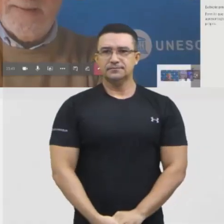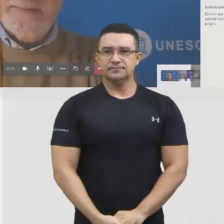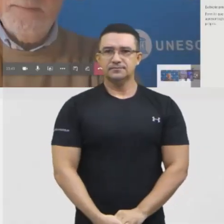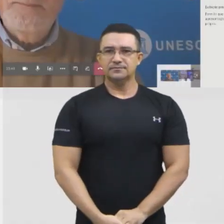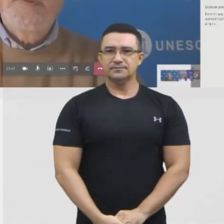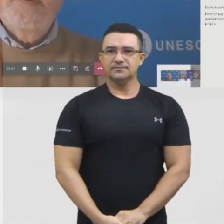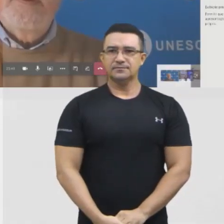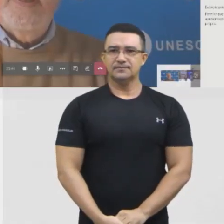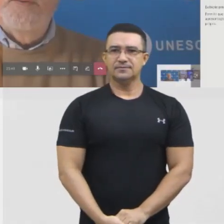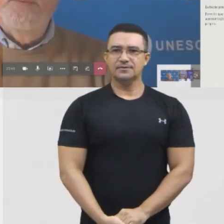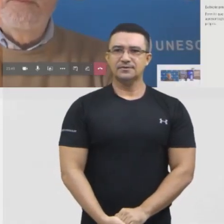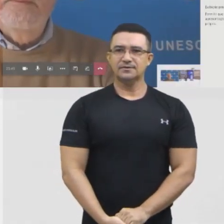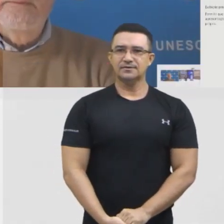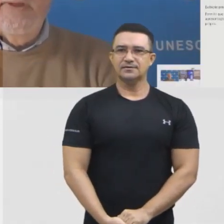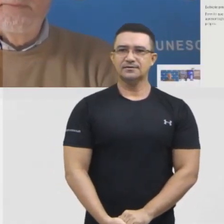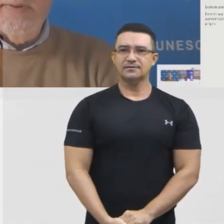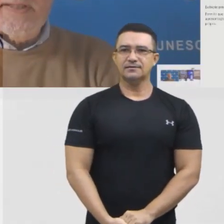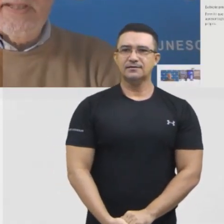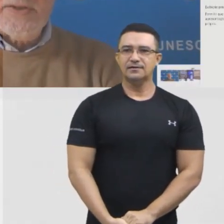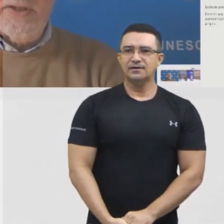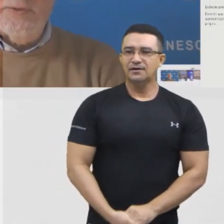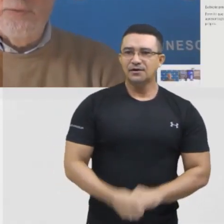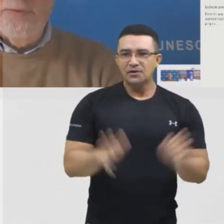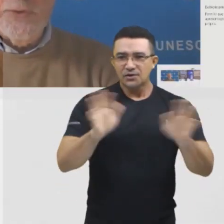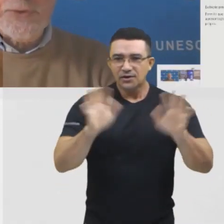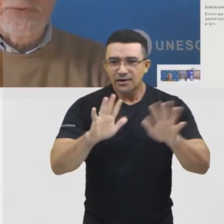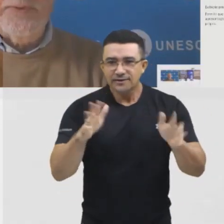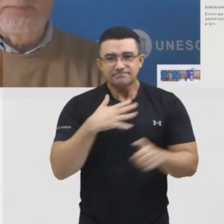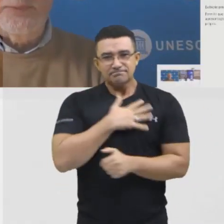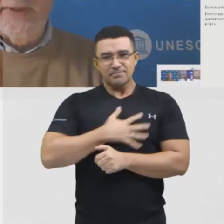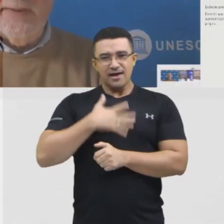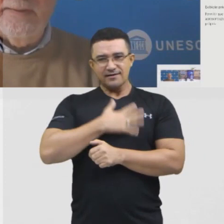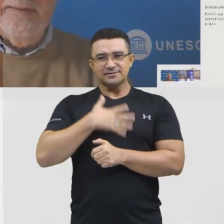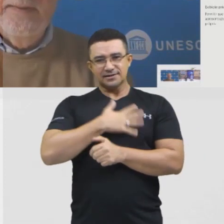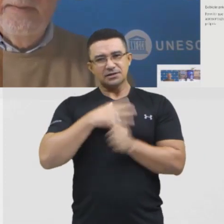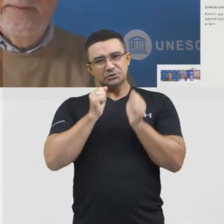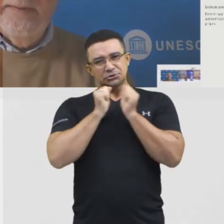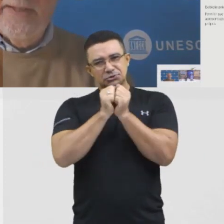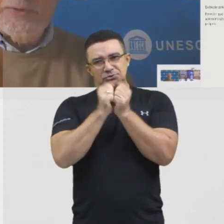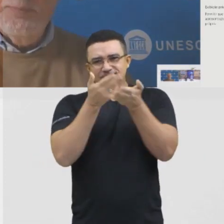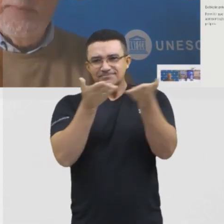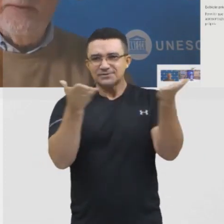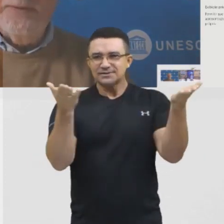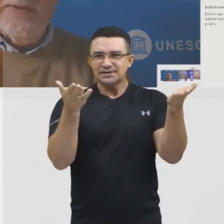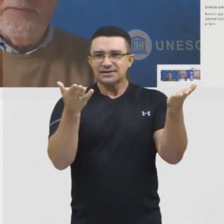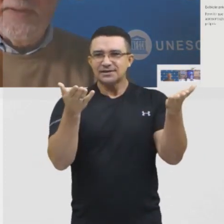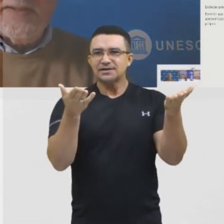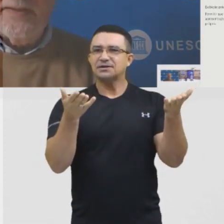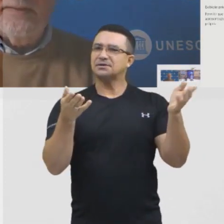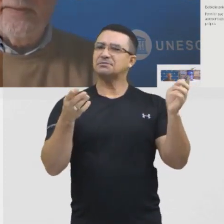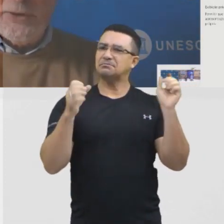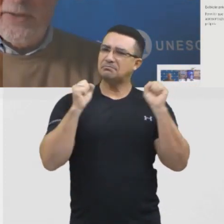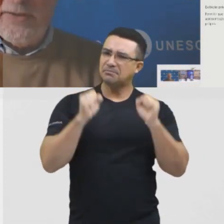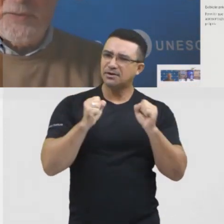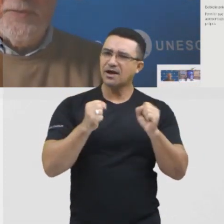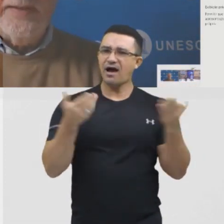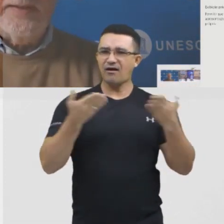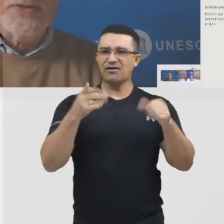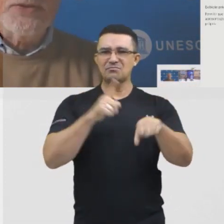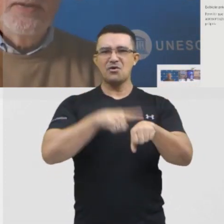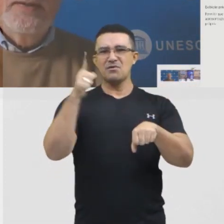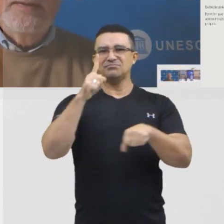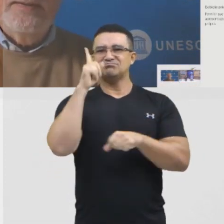Muito boa tarde. É um prazer estar convosco e poder neste momento difícil das